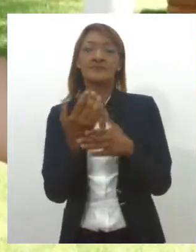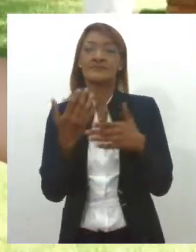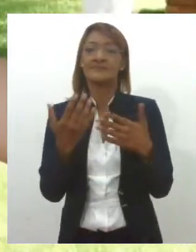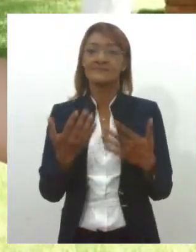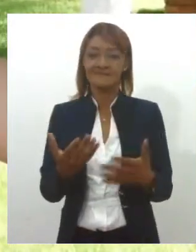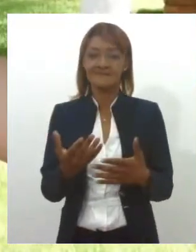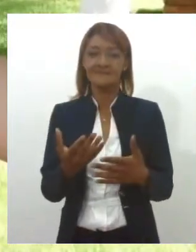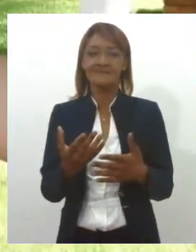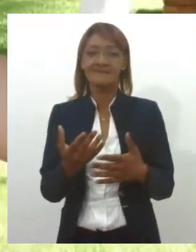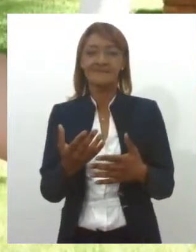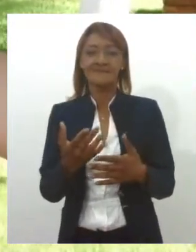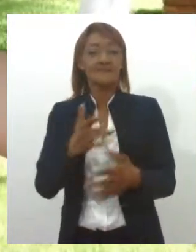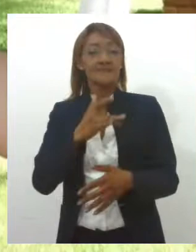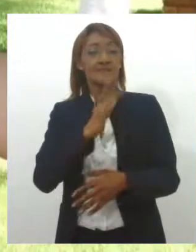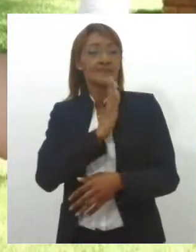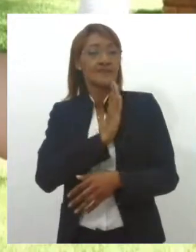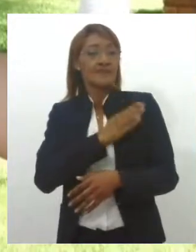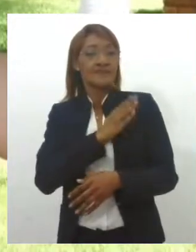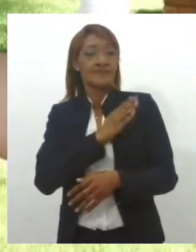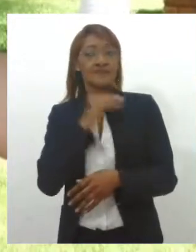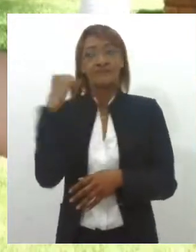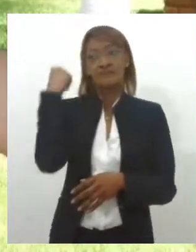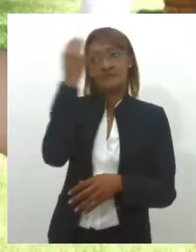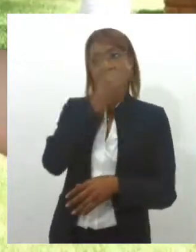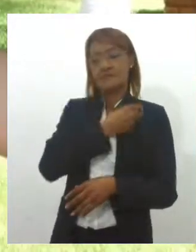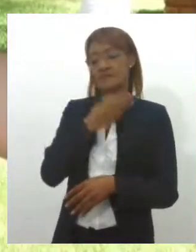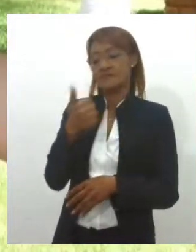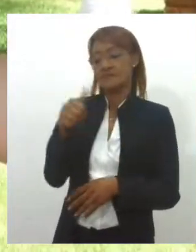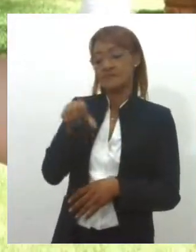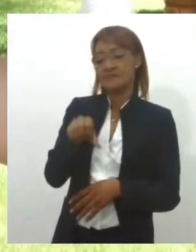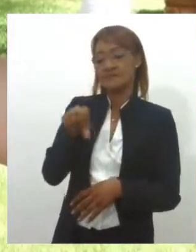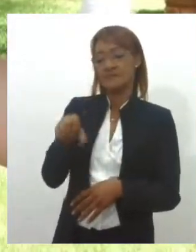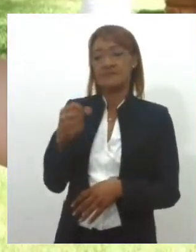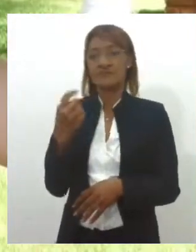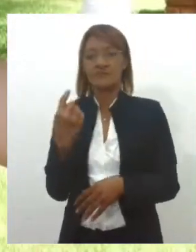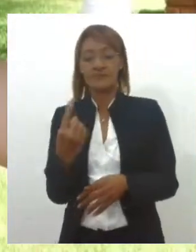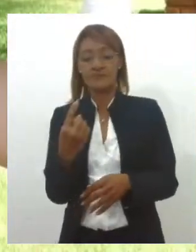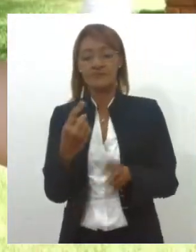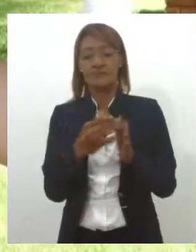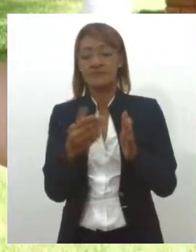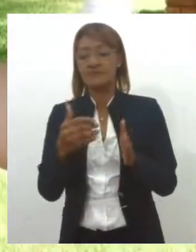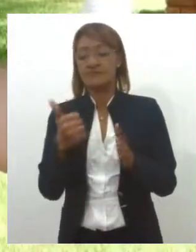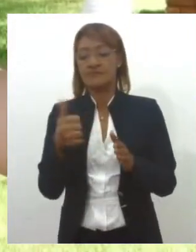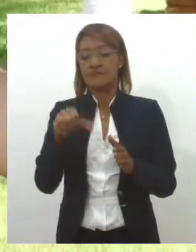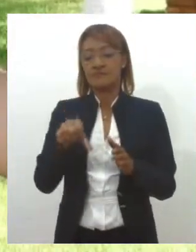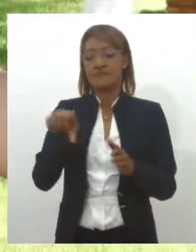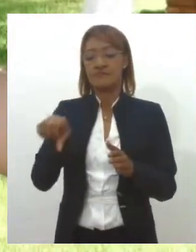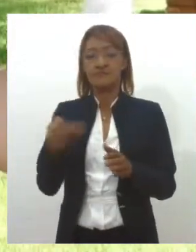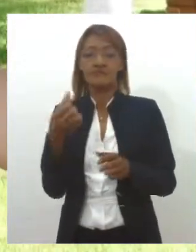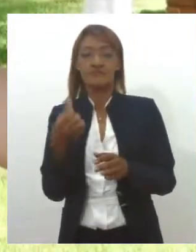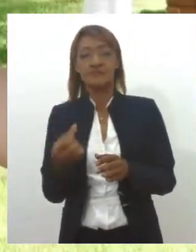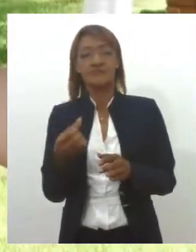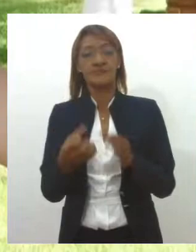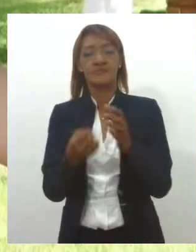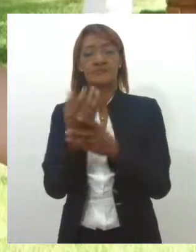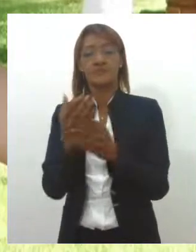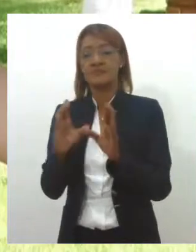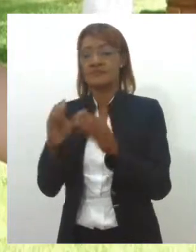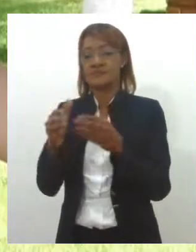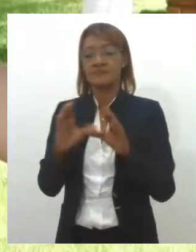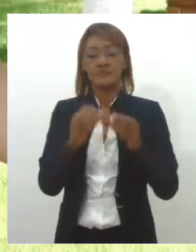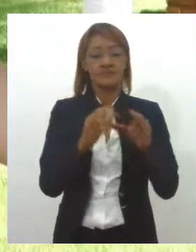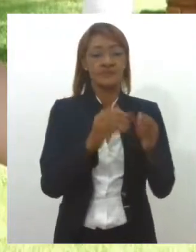do coração imaculado de Maria em 1991/1996 instituiu as ervas EA comunidade